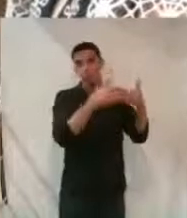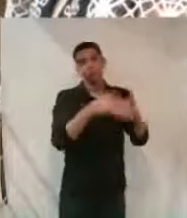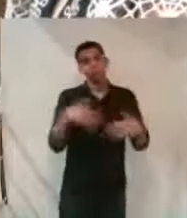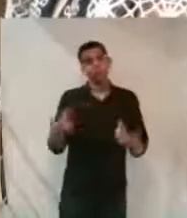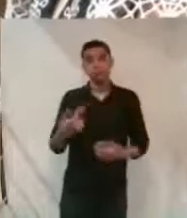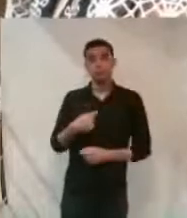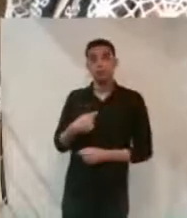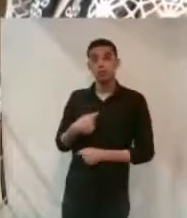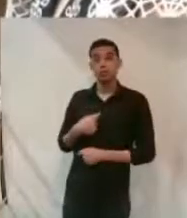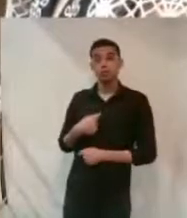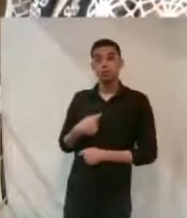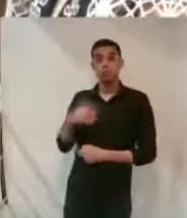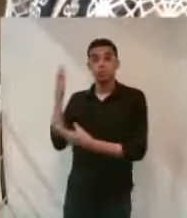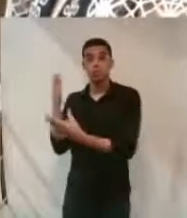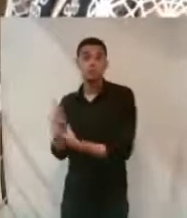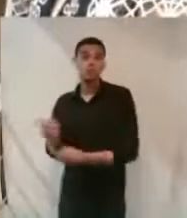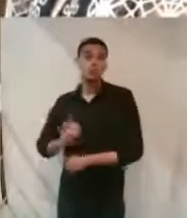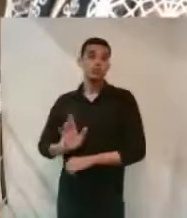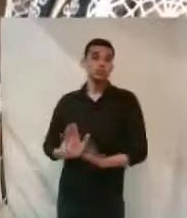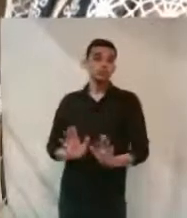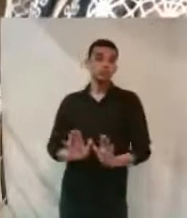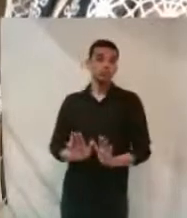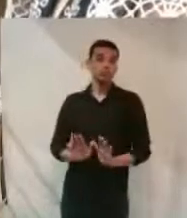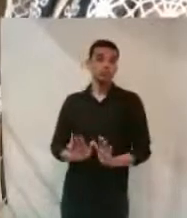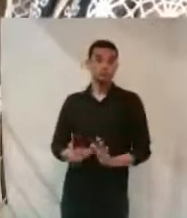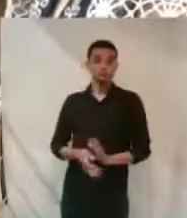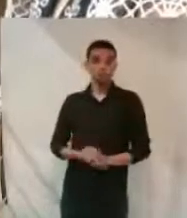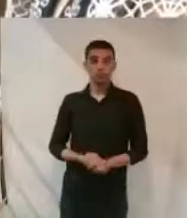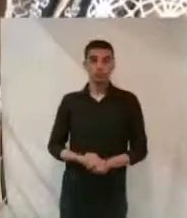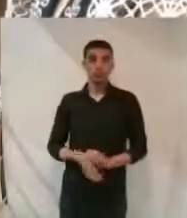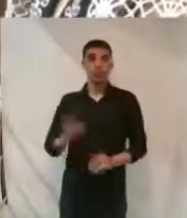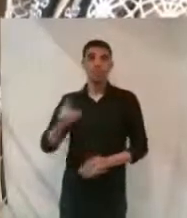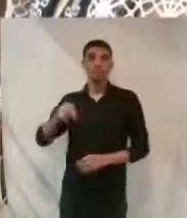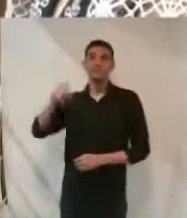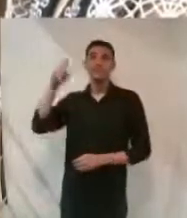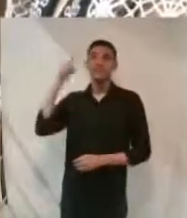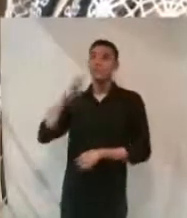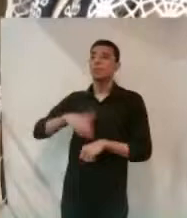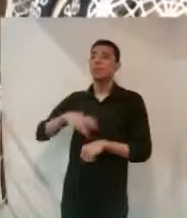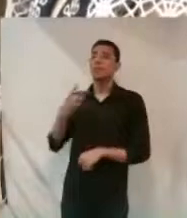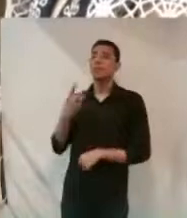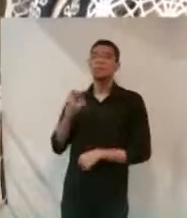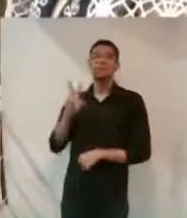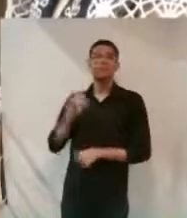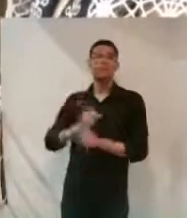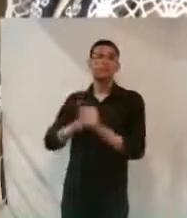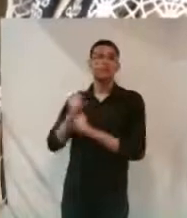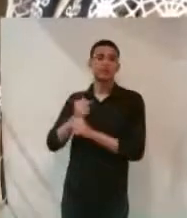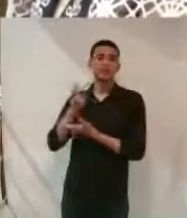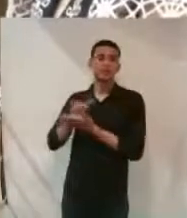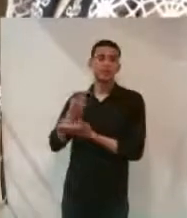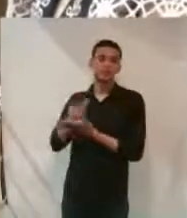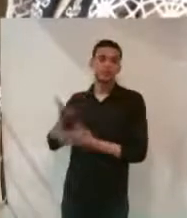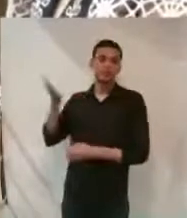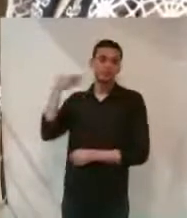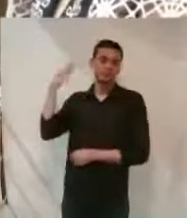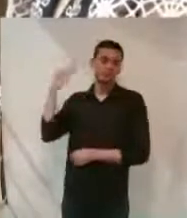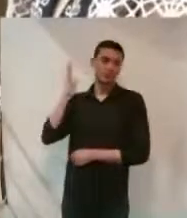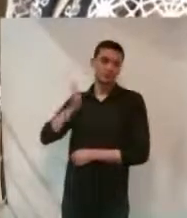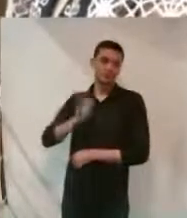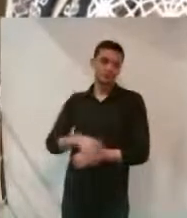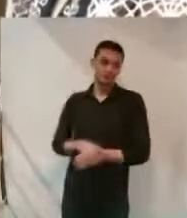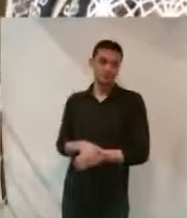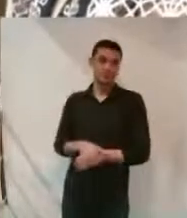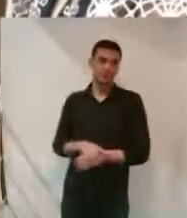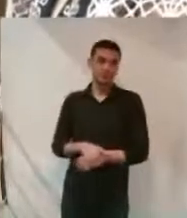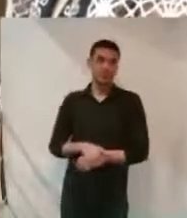deixo de denunciar. Coisa que é feita no primeiro mundo há mais de 250 anos, ou seja, a ação penal foi mitigada.